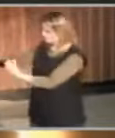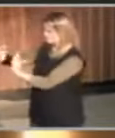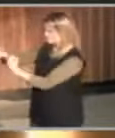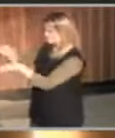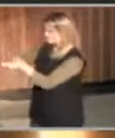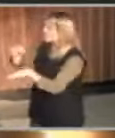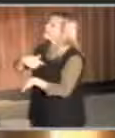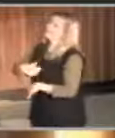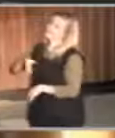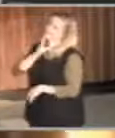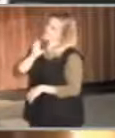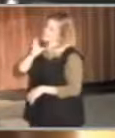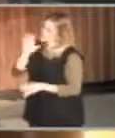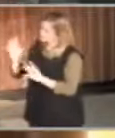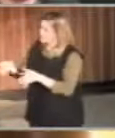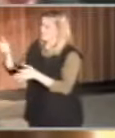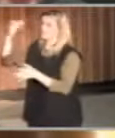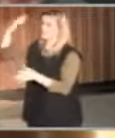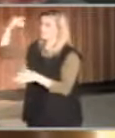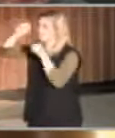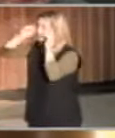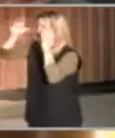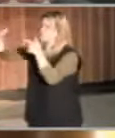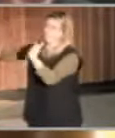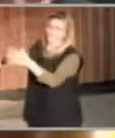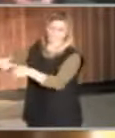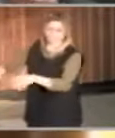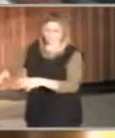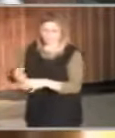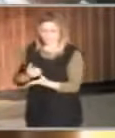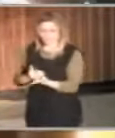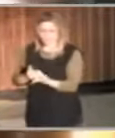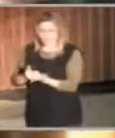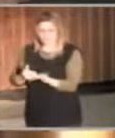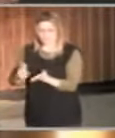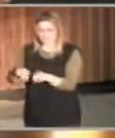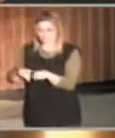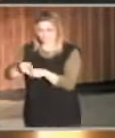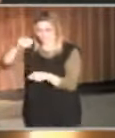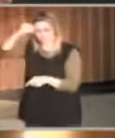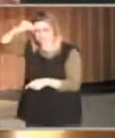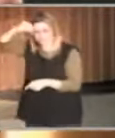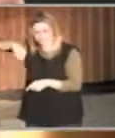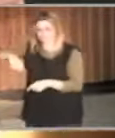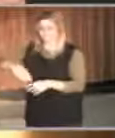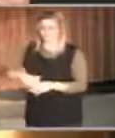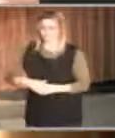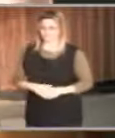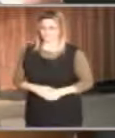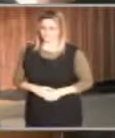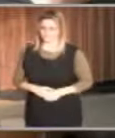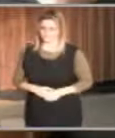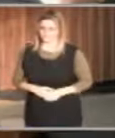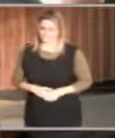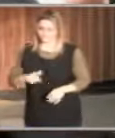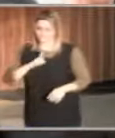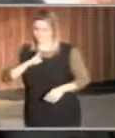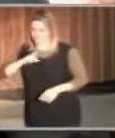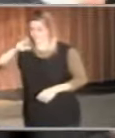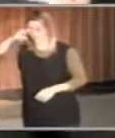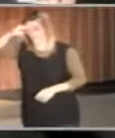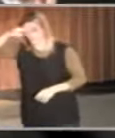histórias da nova geração as histórias da nova geração é como conquistaram as histórias da nova